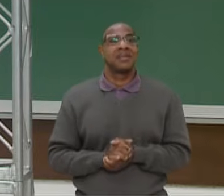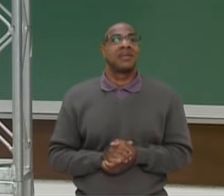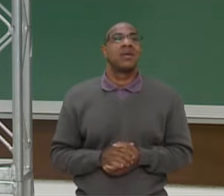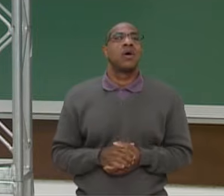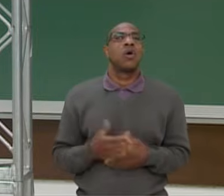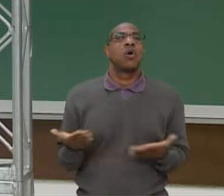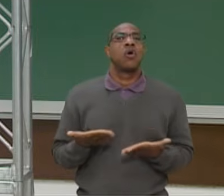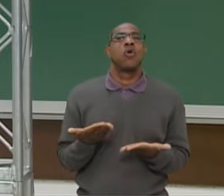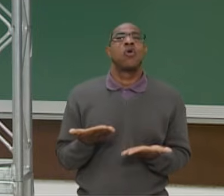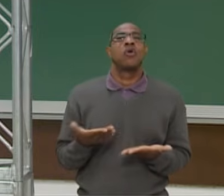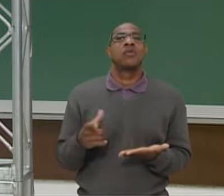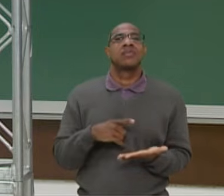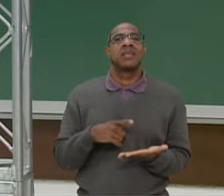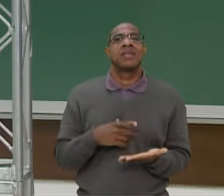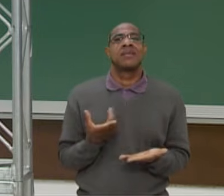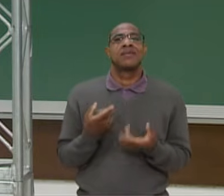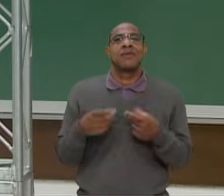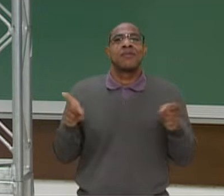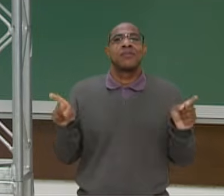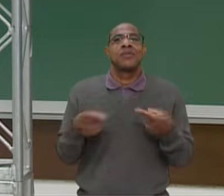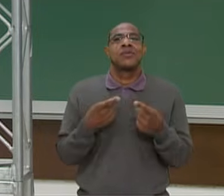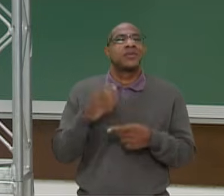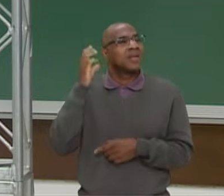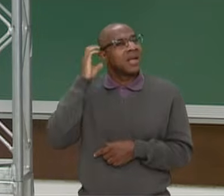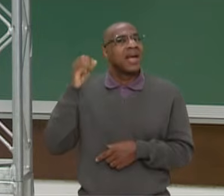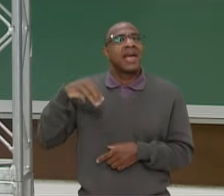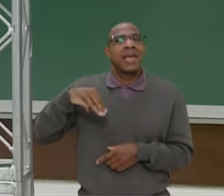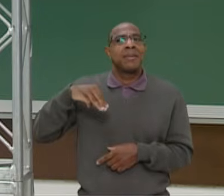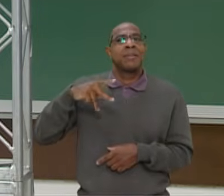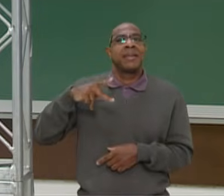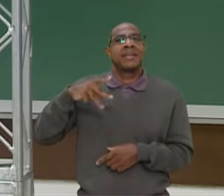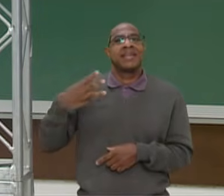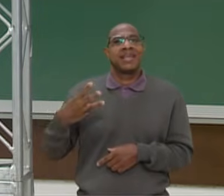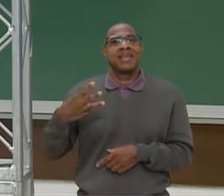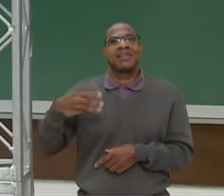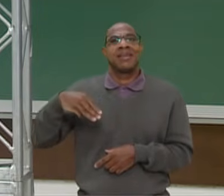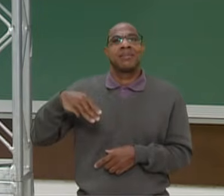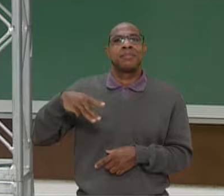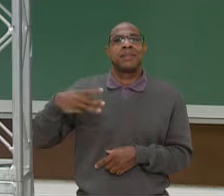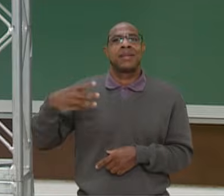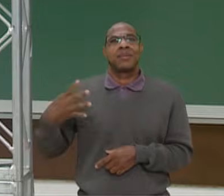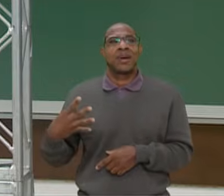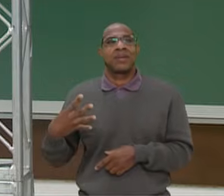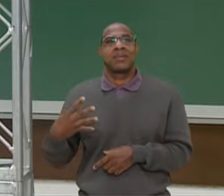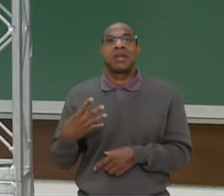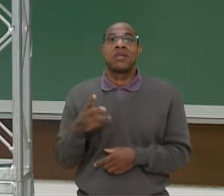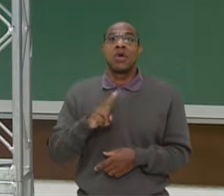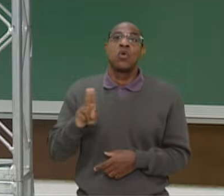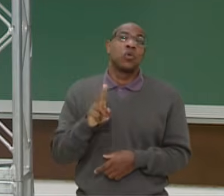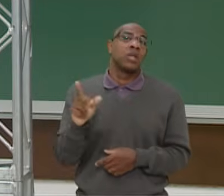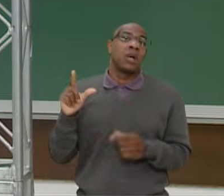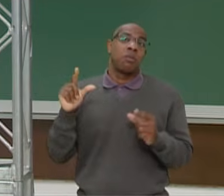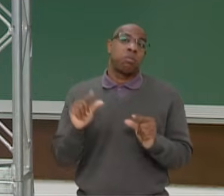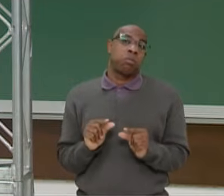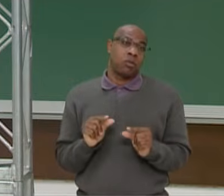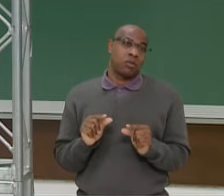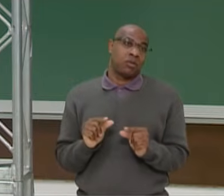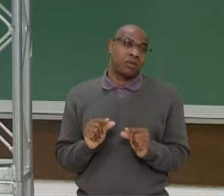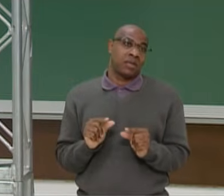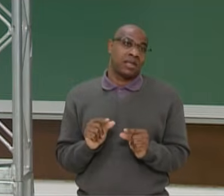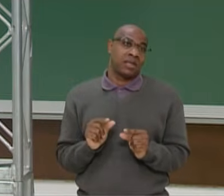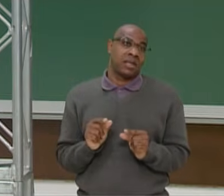tinham umas coisinhas de ouvir música, né? MP3, MP4, tanana. Agora a gente usa menos, né? Mas é um exemplo claro,